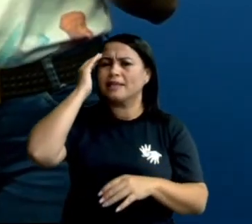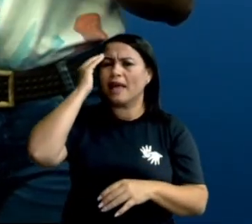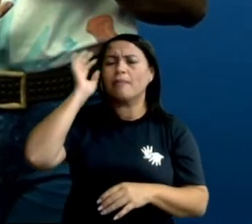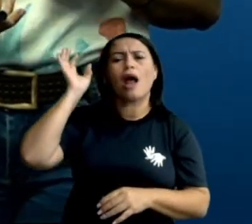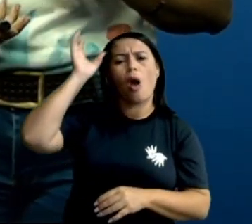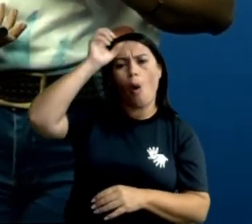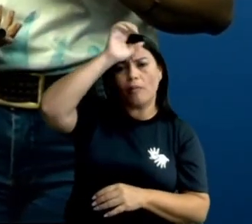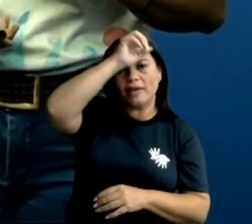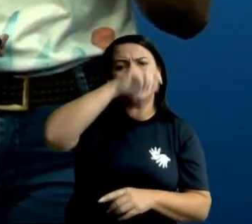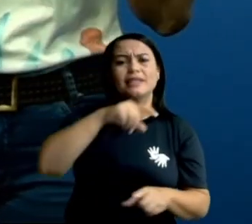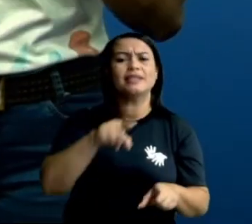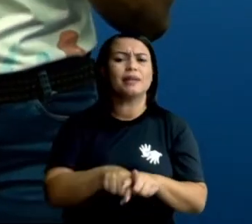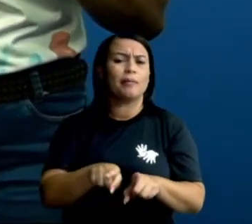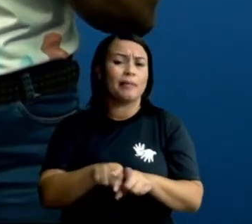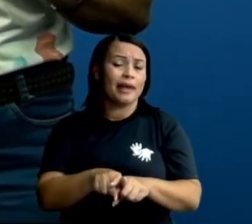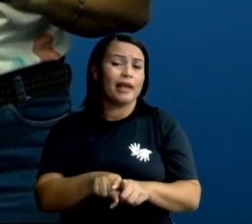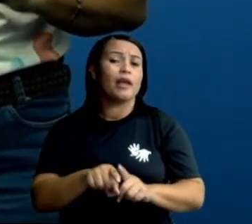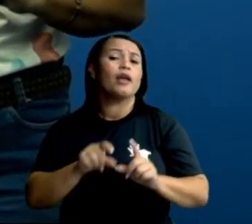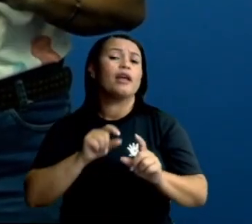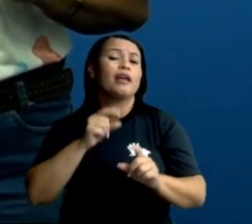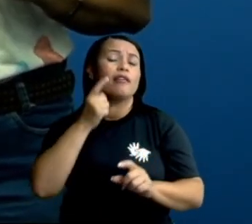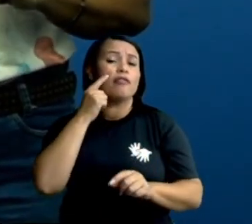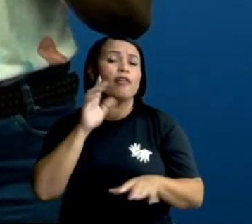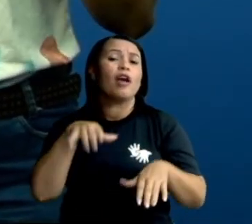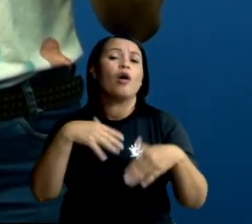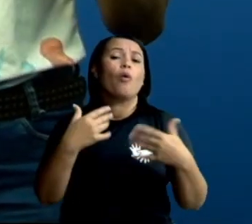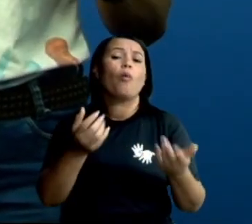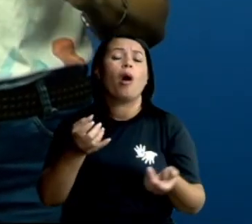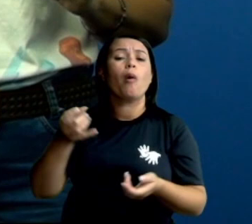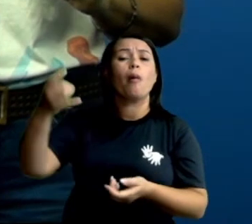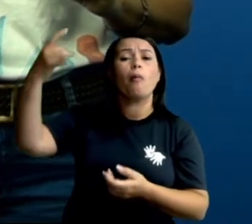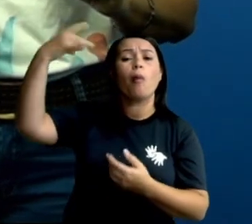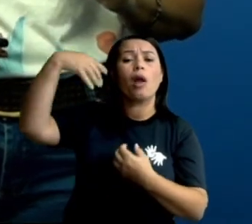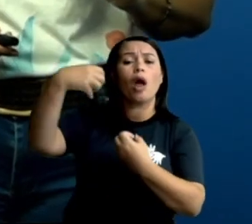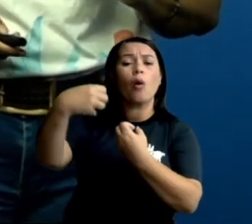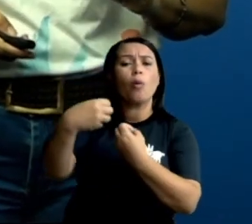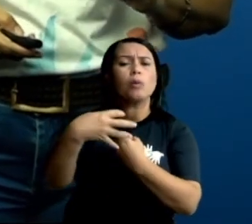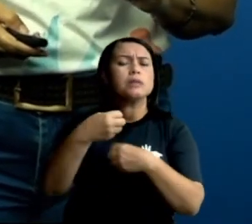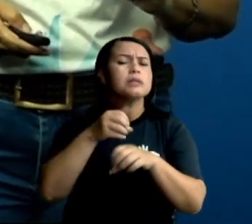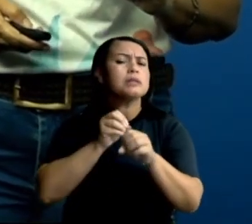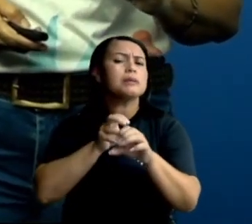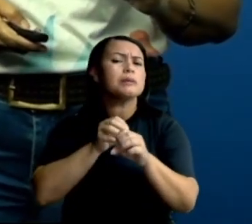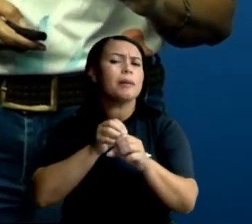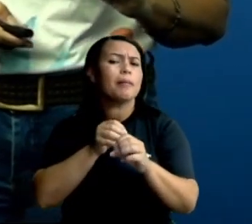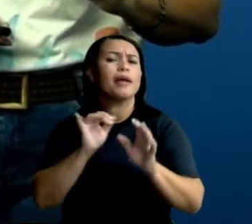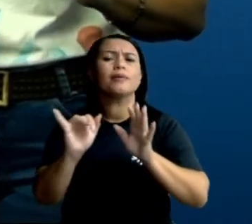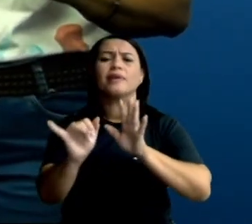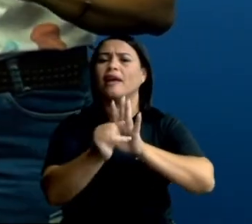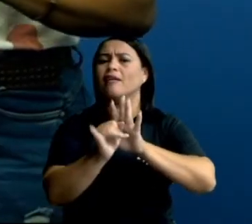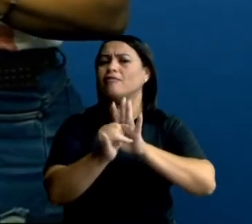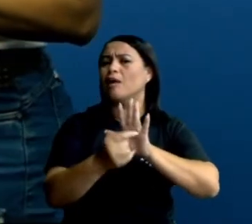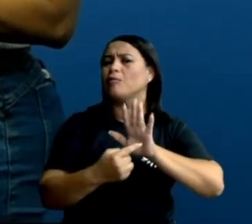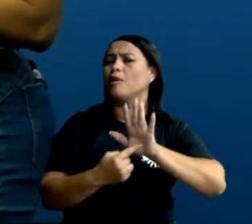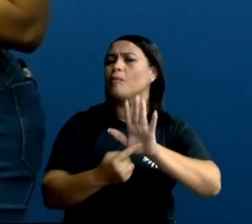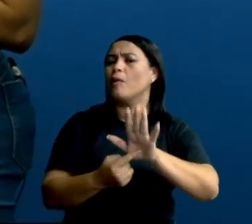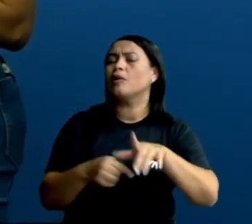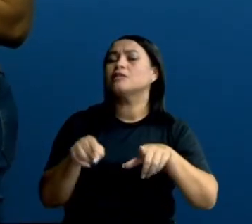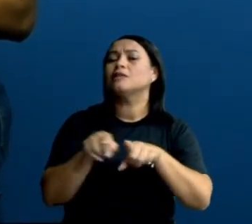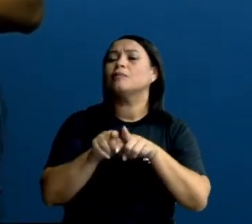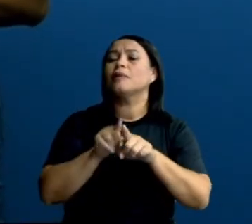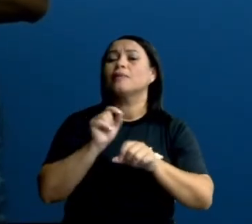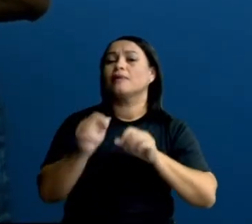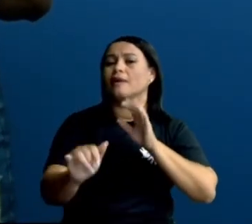passa, o que é que acontece. Ver qual é a moral, tá? Qual é o ensinamento que a fábula traz, tá certo? E essa